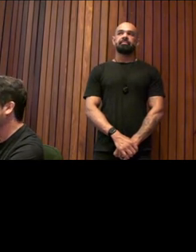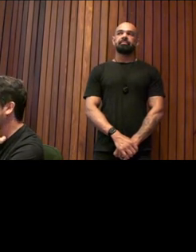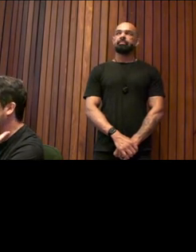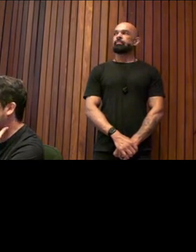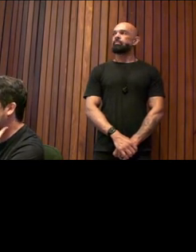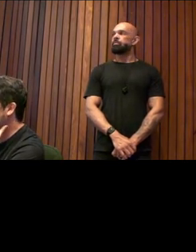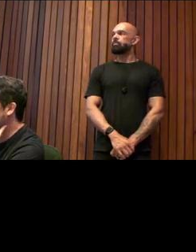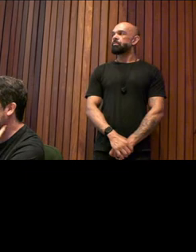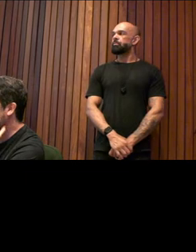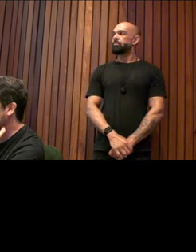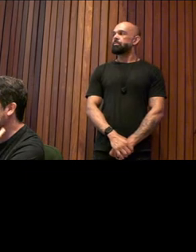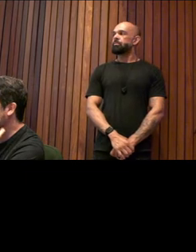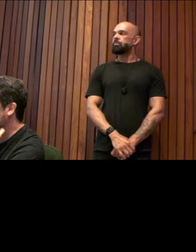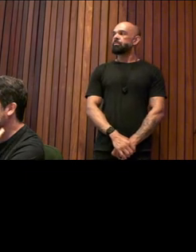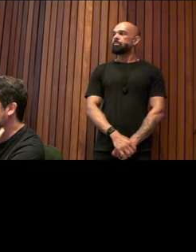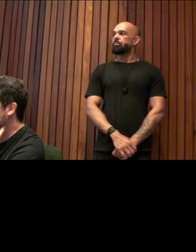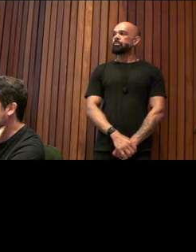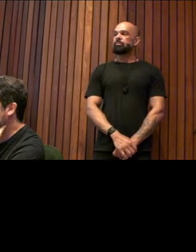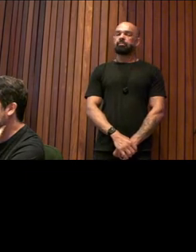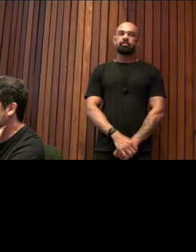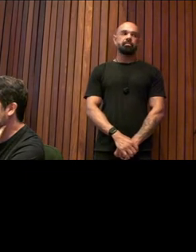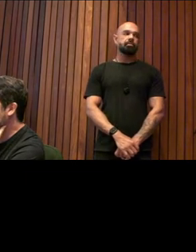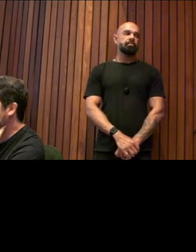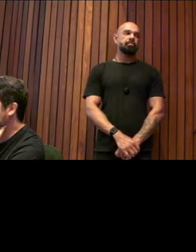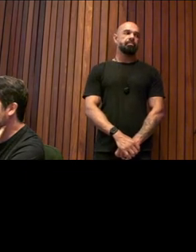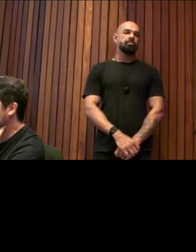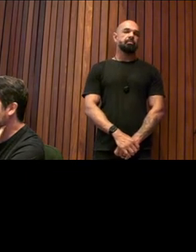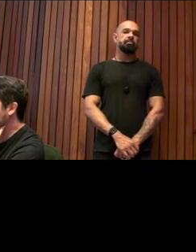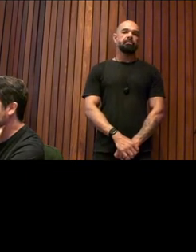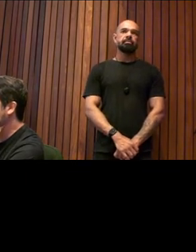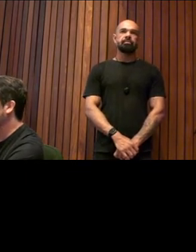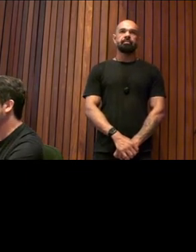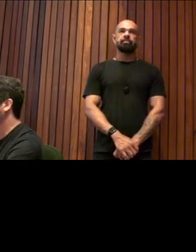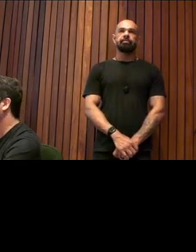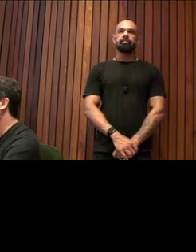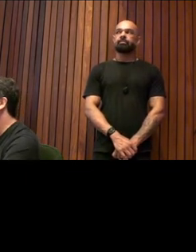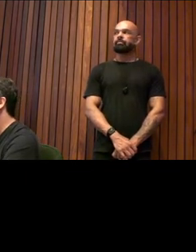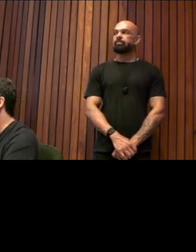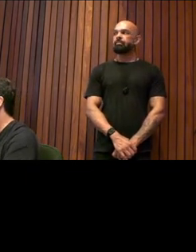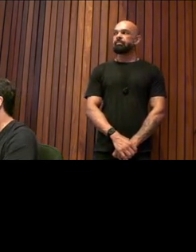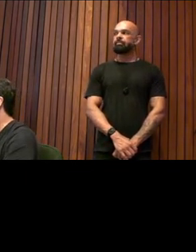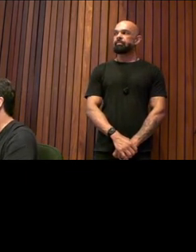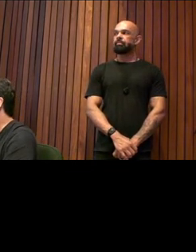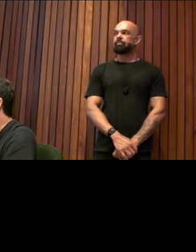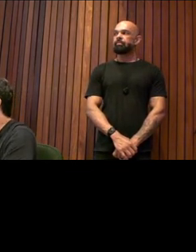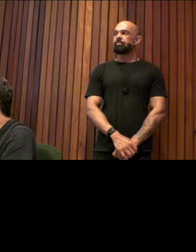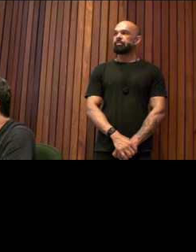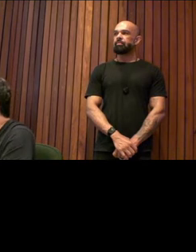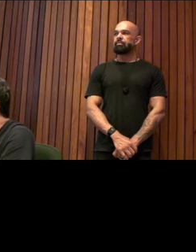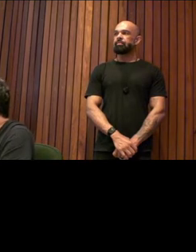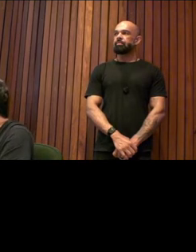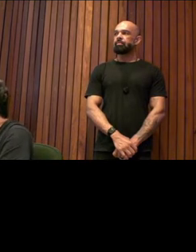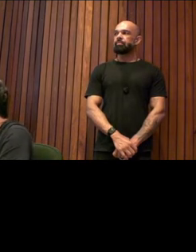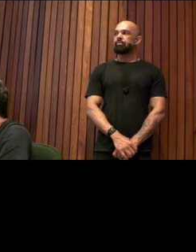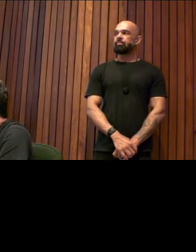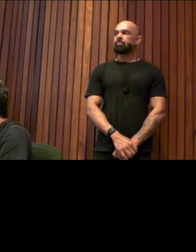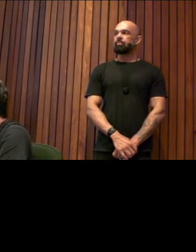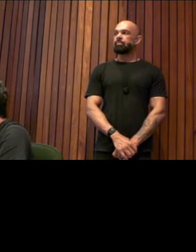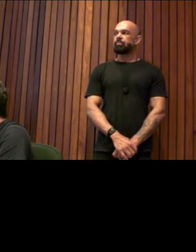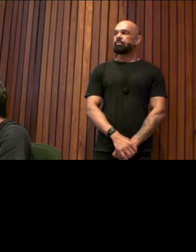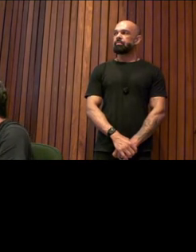Eu fico aqui no canto. Não, não. Início do. Não. Tem som, né? 10 anos. Não. Pintura fresca.